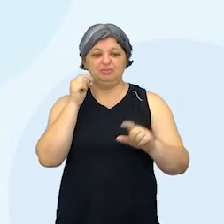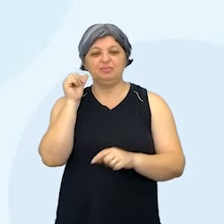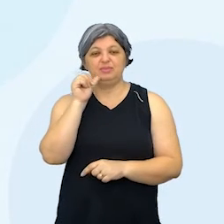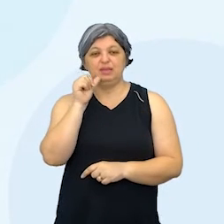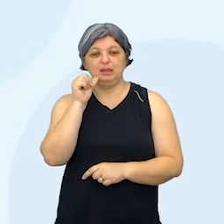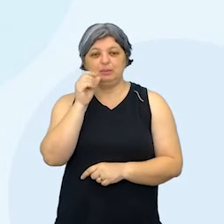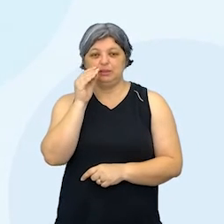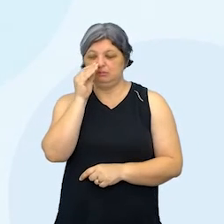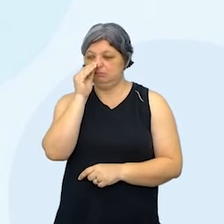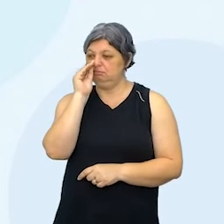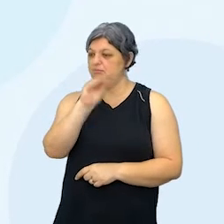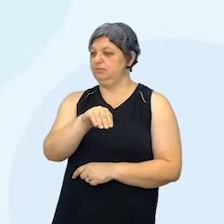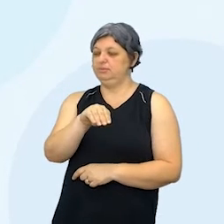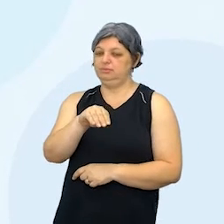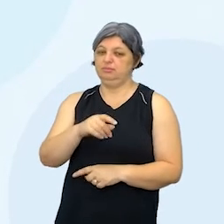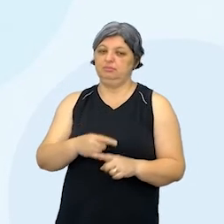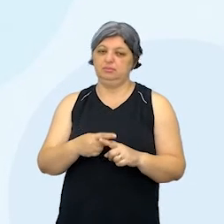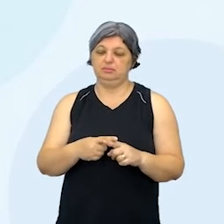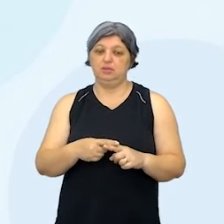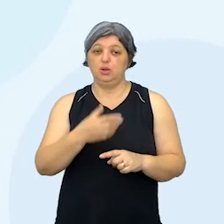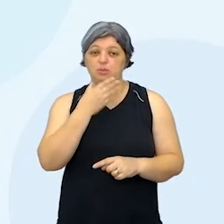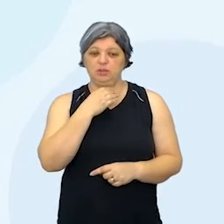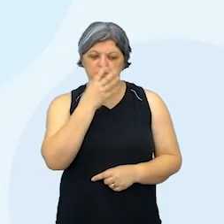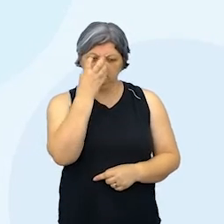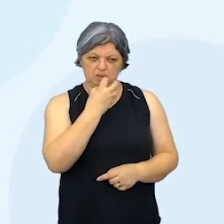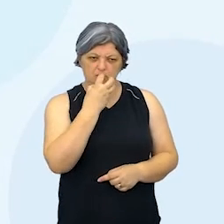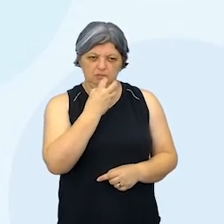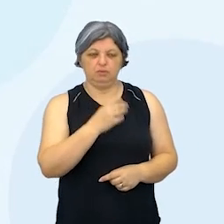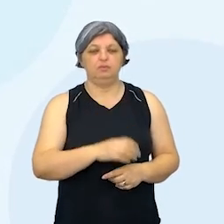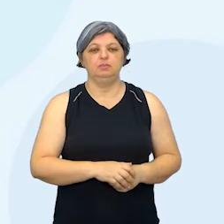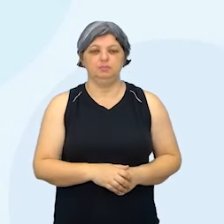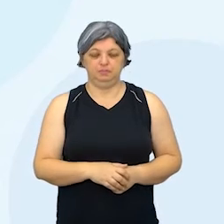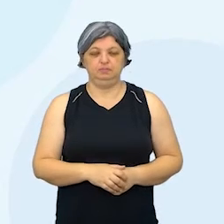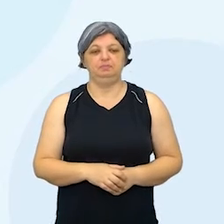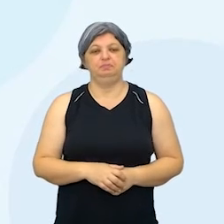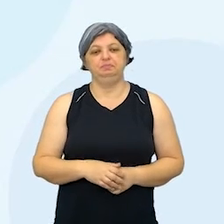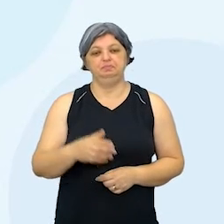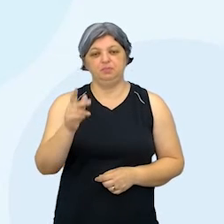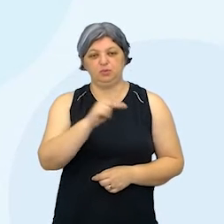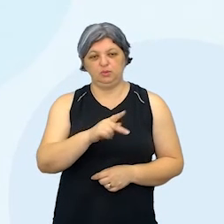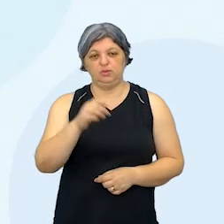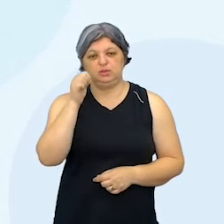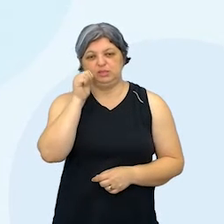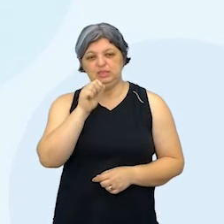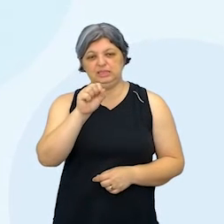o Fabiano, que está bravo. É a contribuição aí da professora Simone.